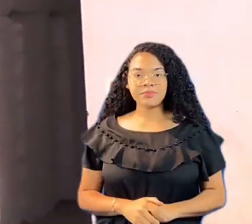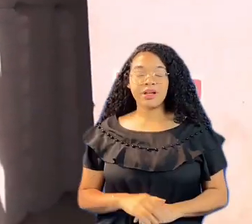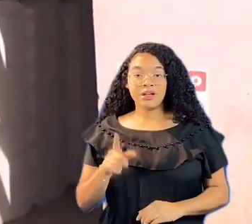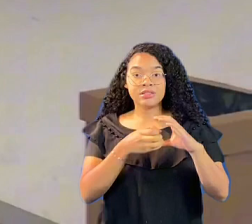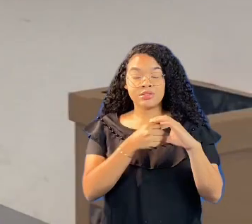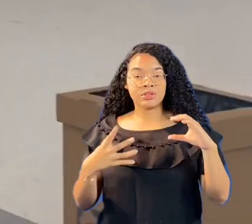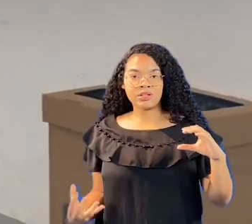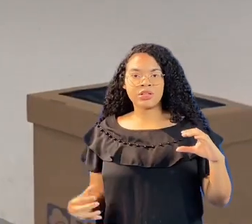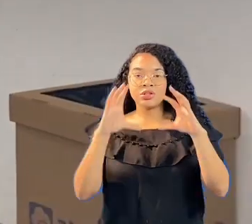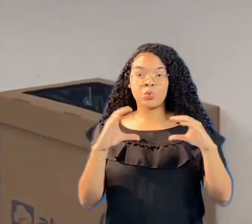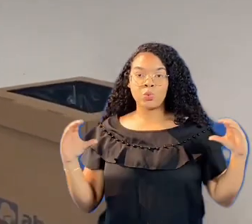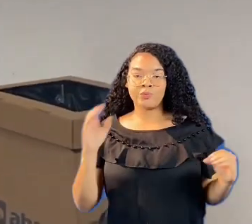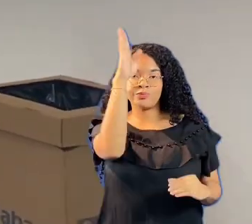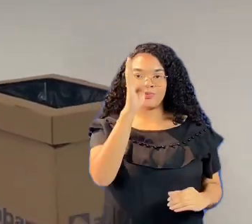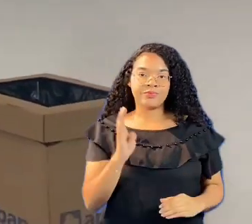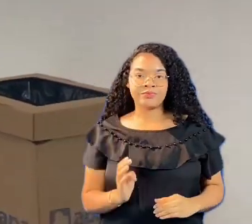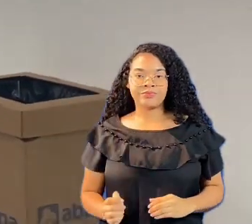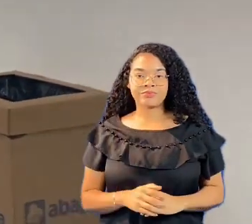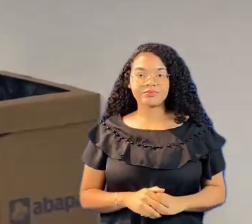comercializar o algodão.